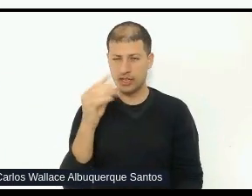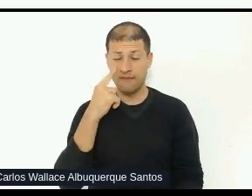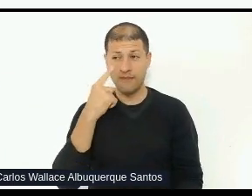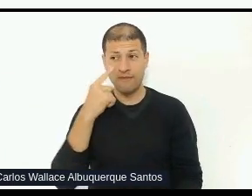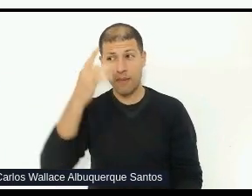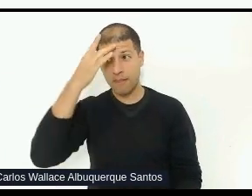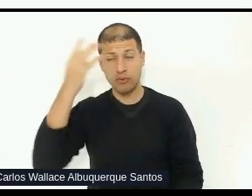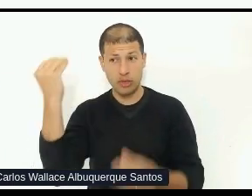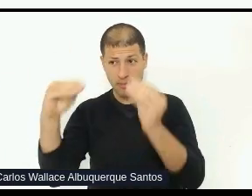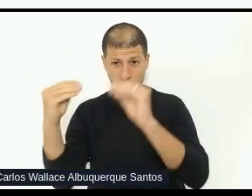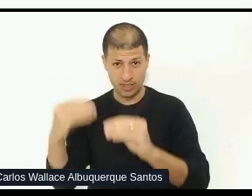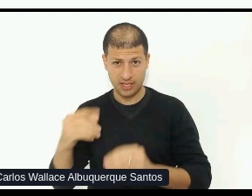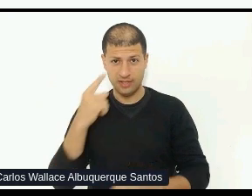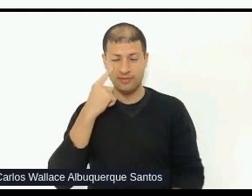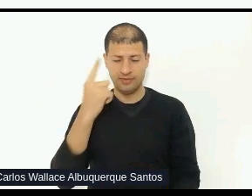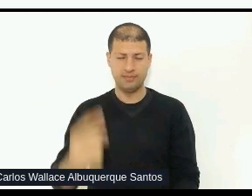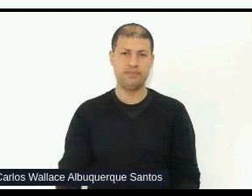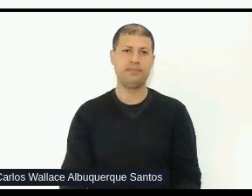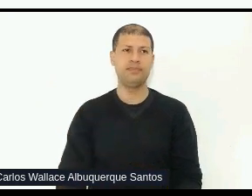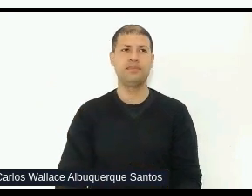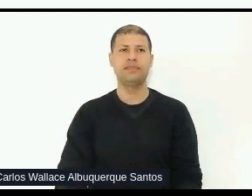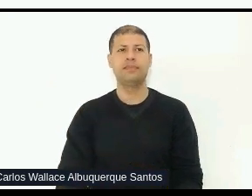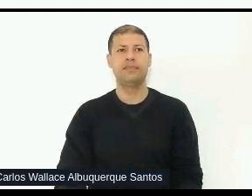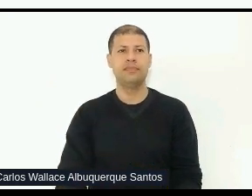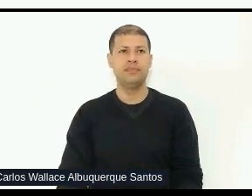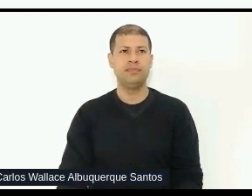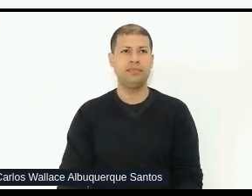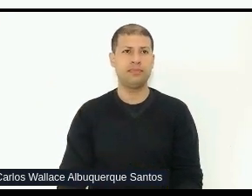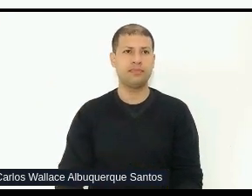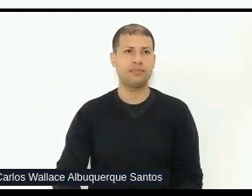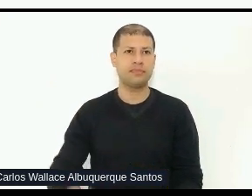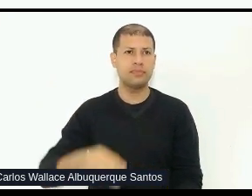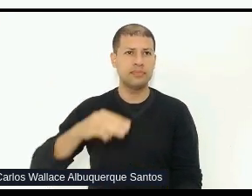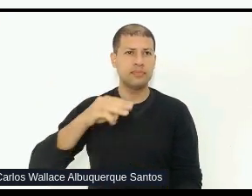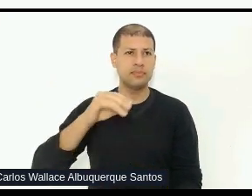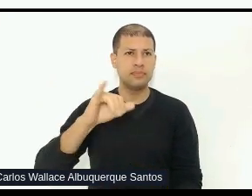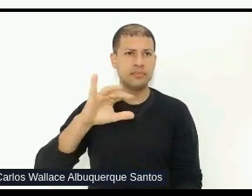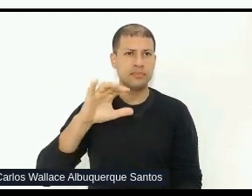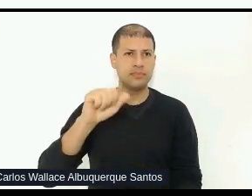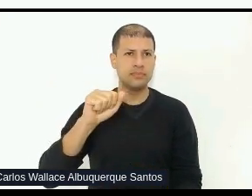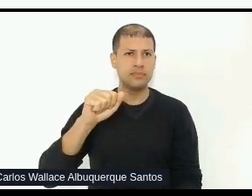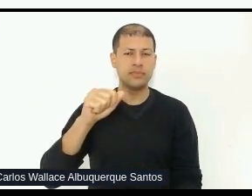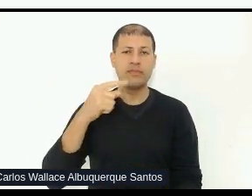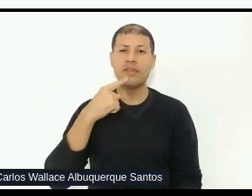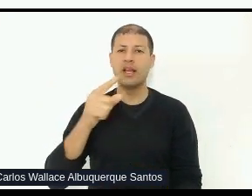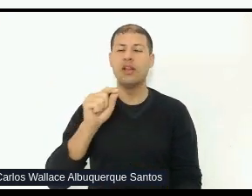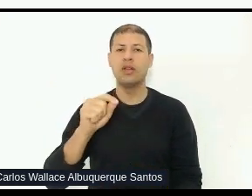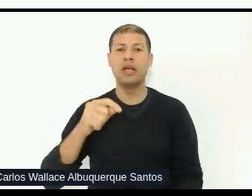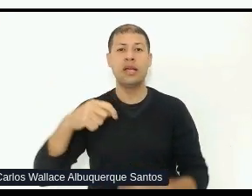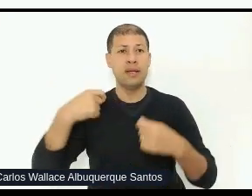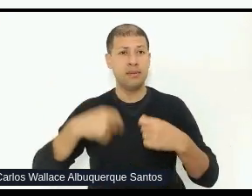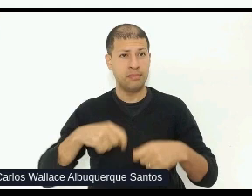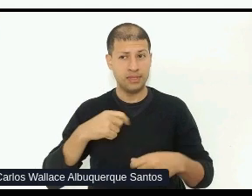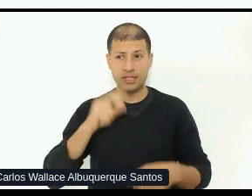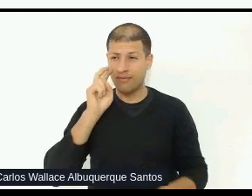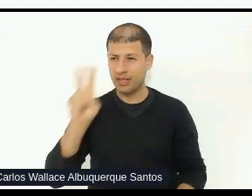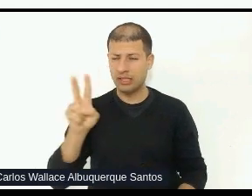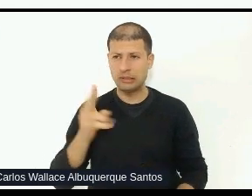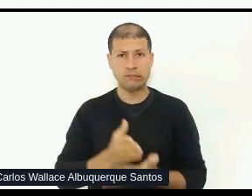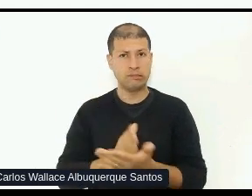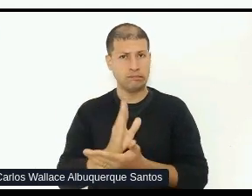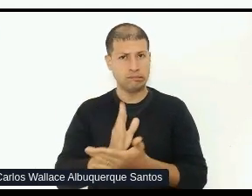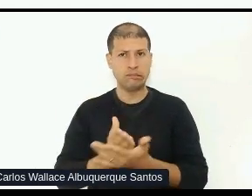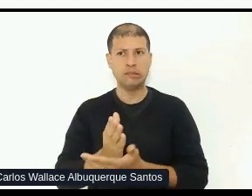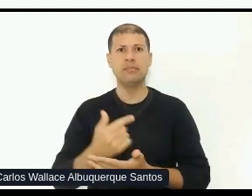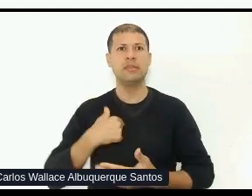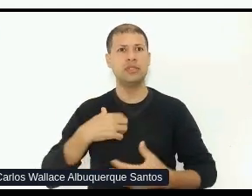tá ecoando aqui, né? É a própria Mica aqui colocando, né? Precisamos nos incomodar com situações assim e usar esses